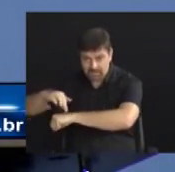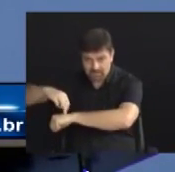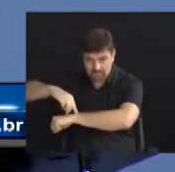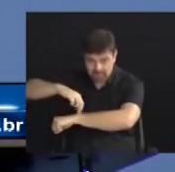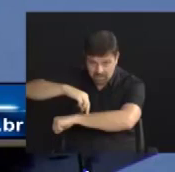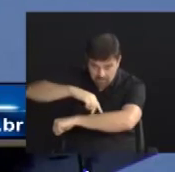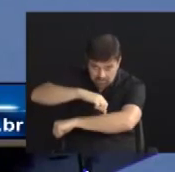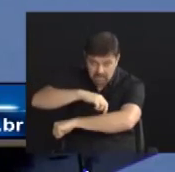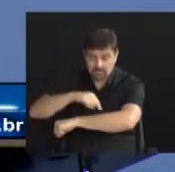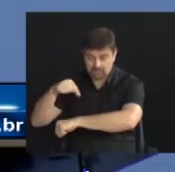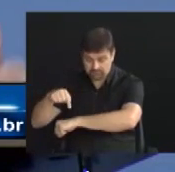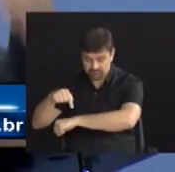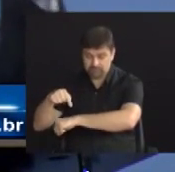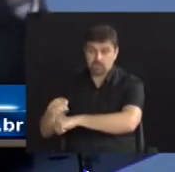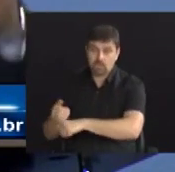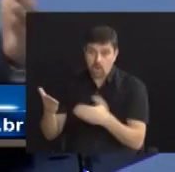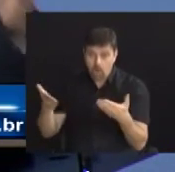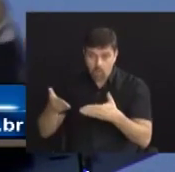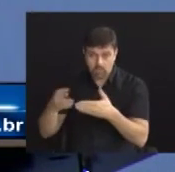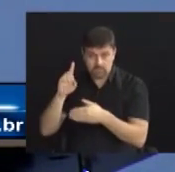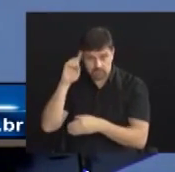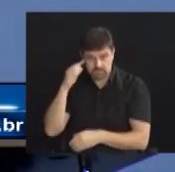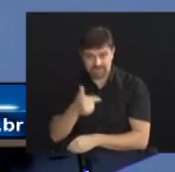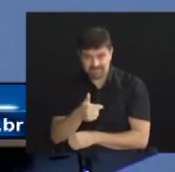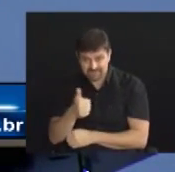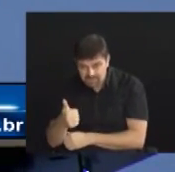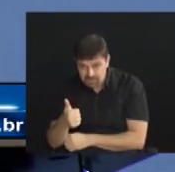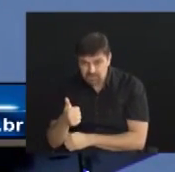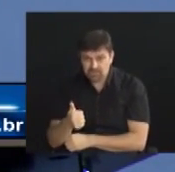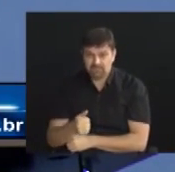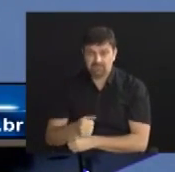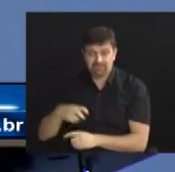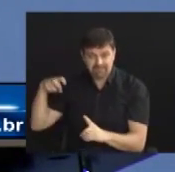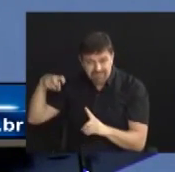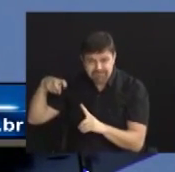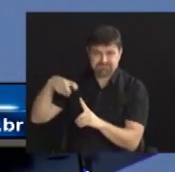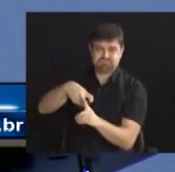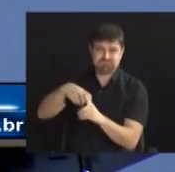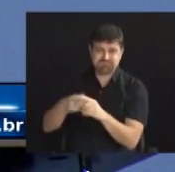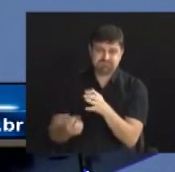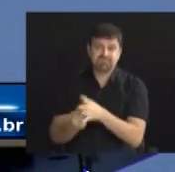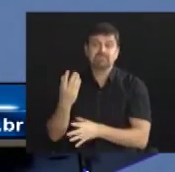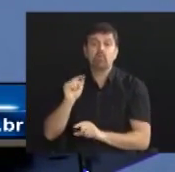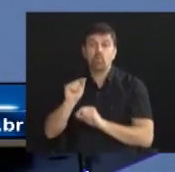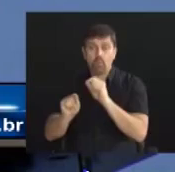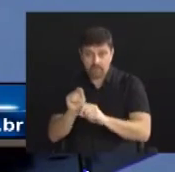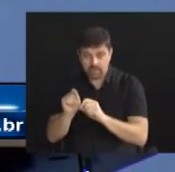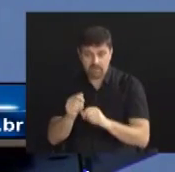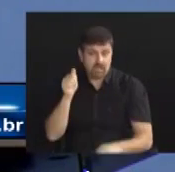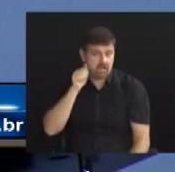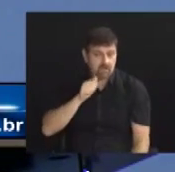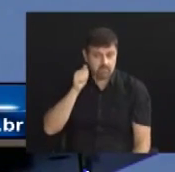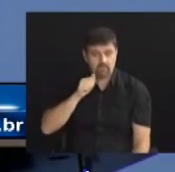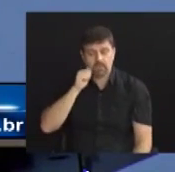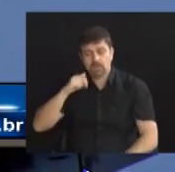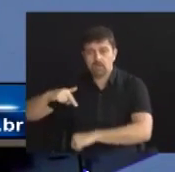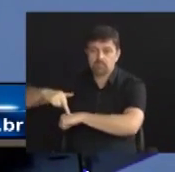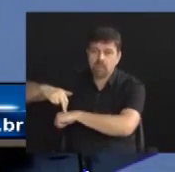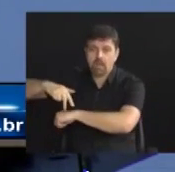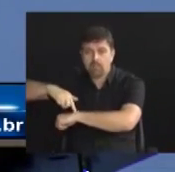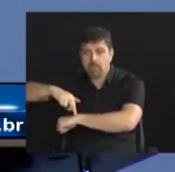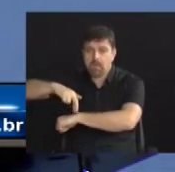segunda-feira, dia 21, ocorreu outro acidente no local. Uma senhora andando